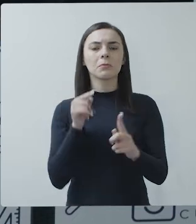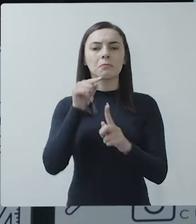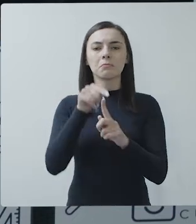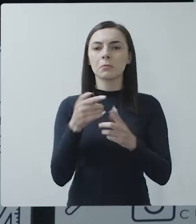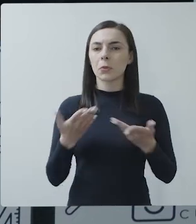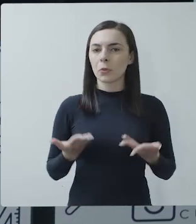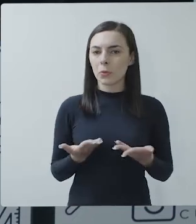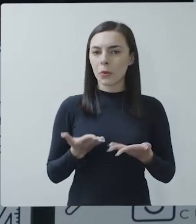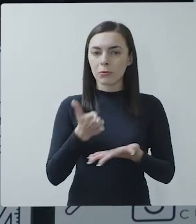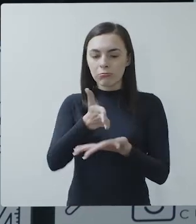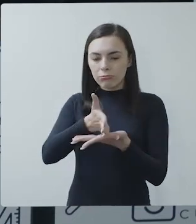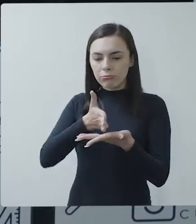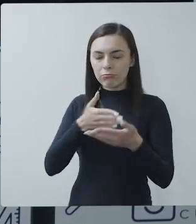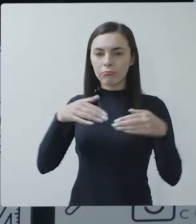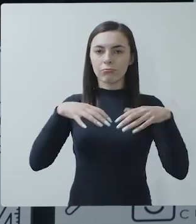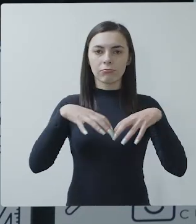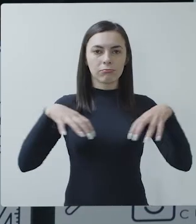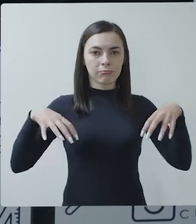dividir, separar.